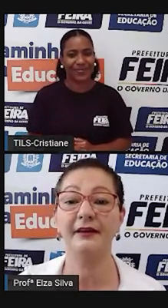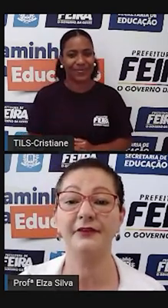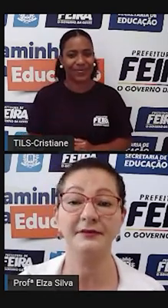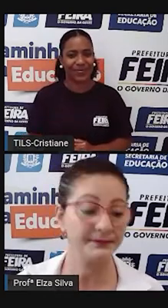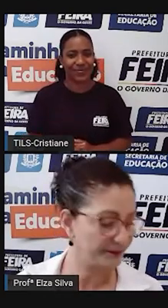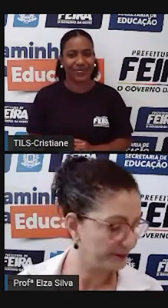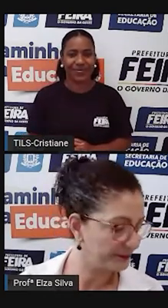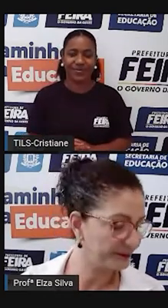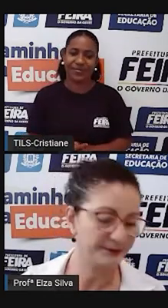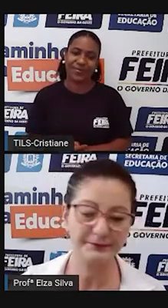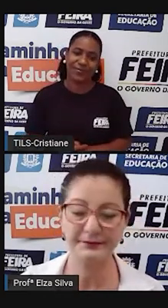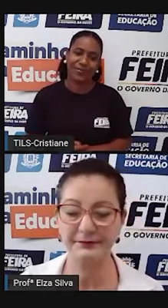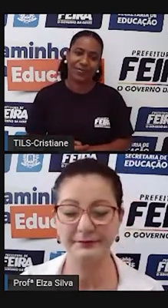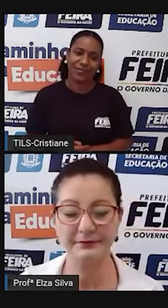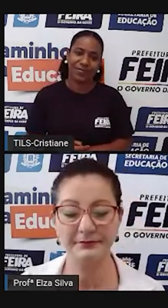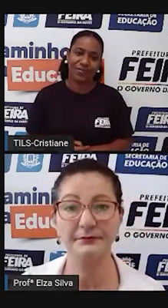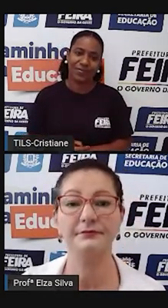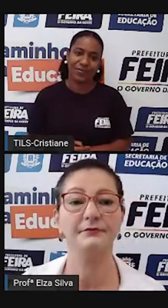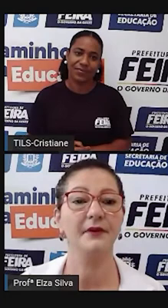Number 7.